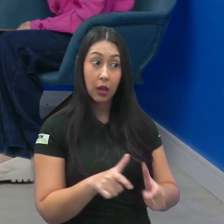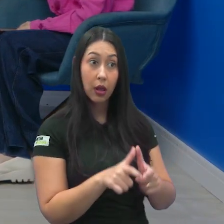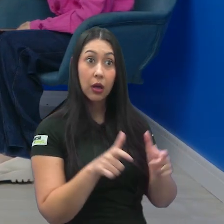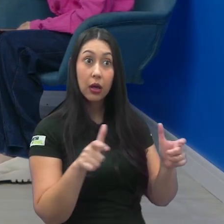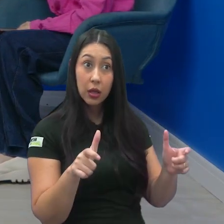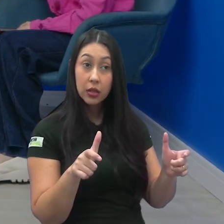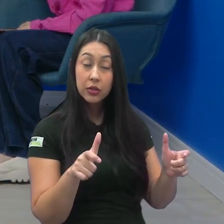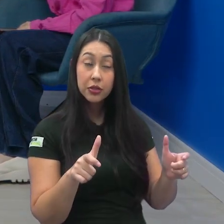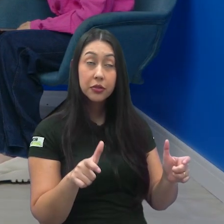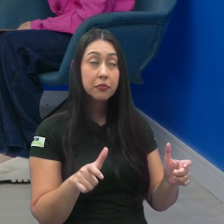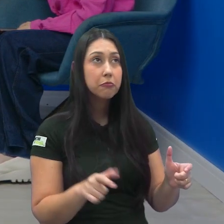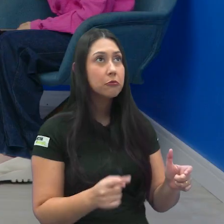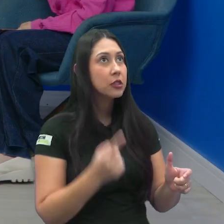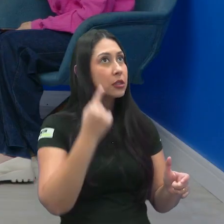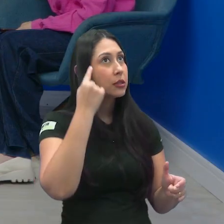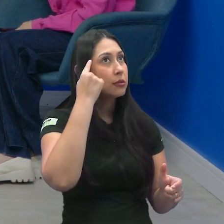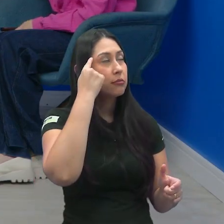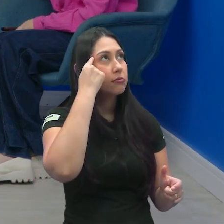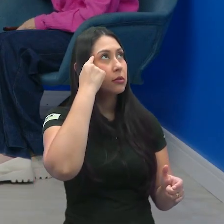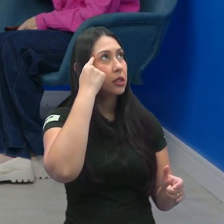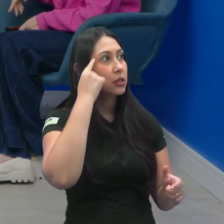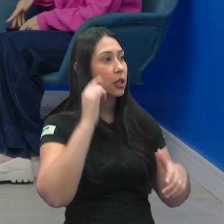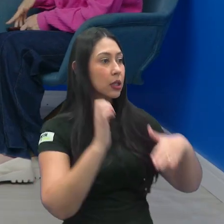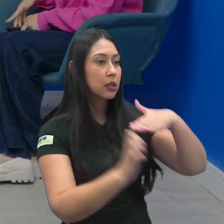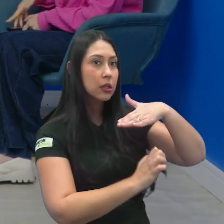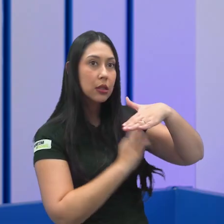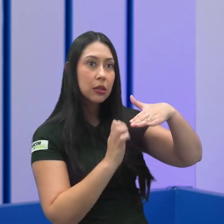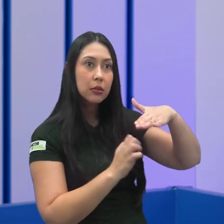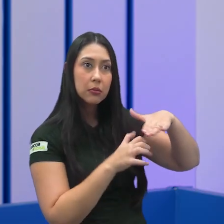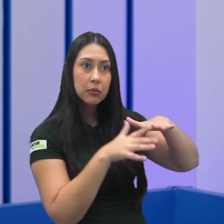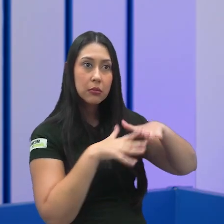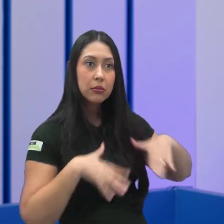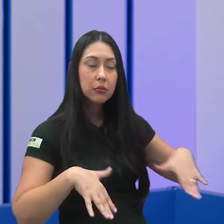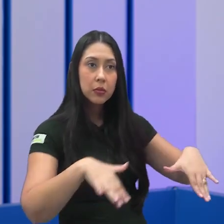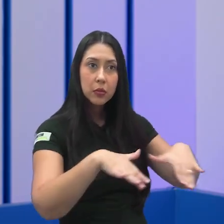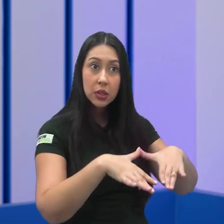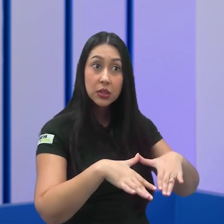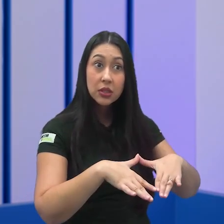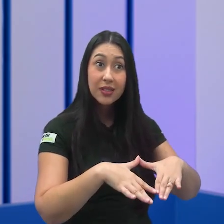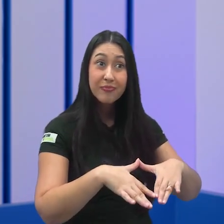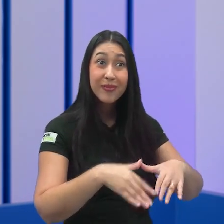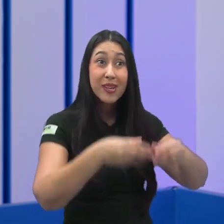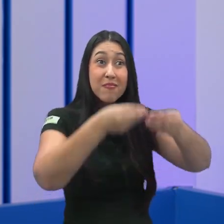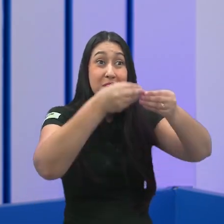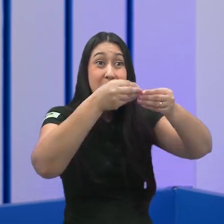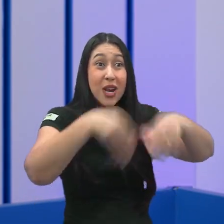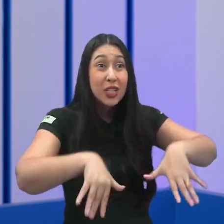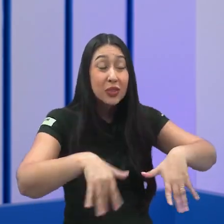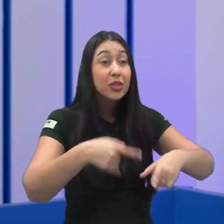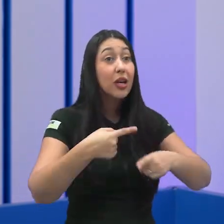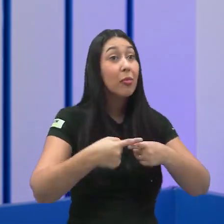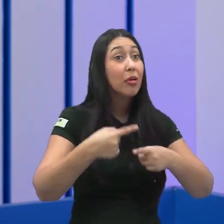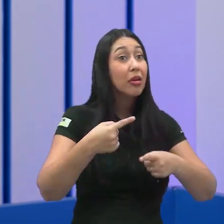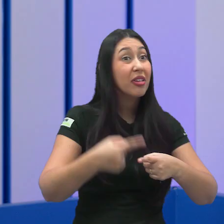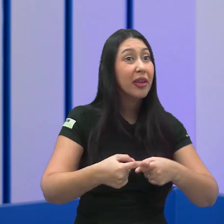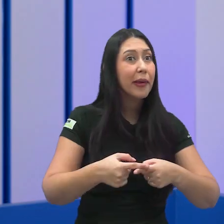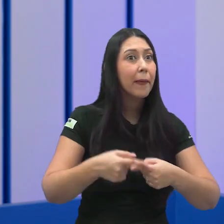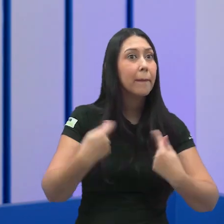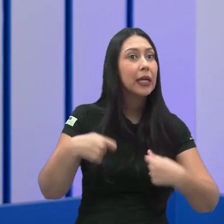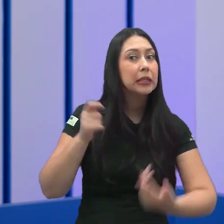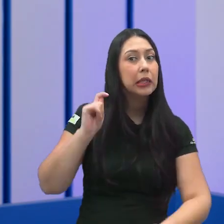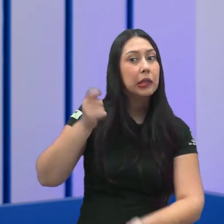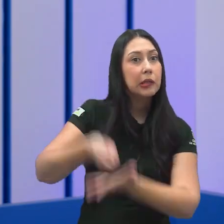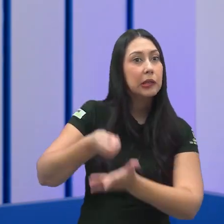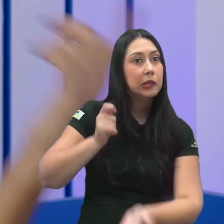muito elevado, e se for pensar pela lógica empresarial, né, o prejuízo de um afastamento ele é